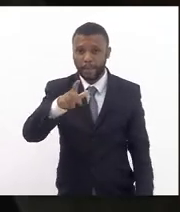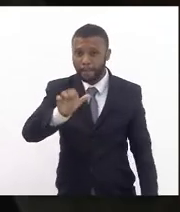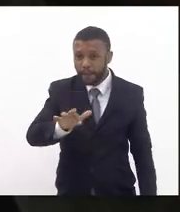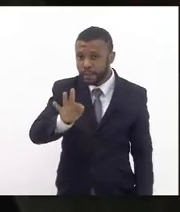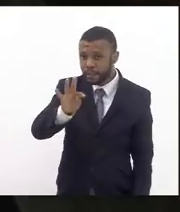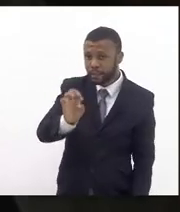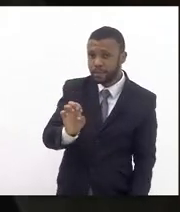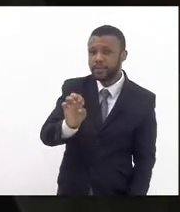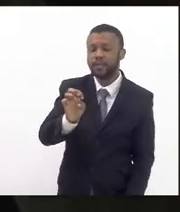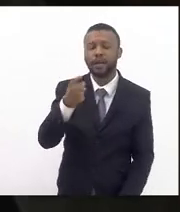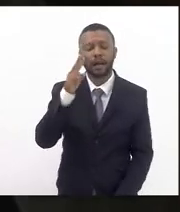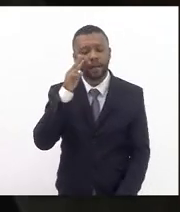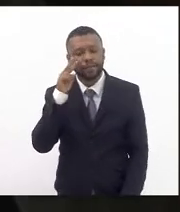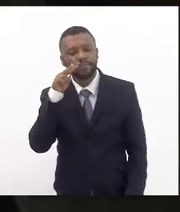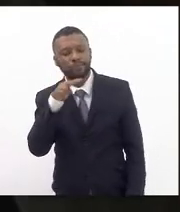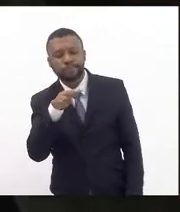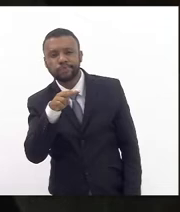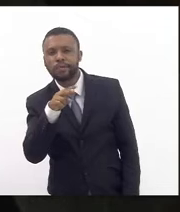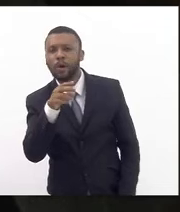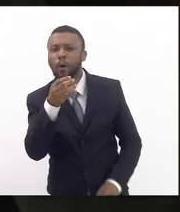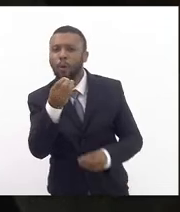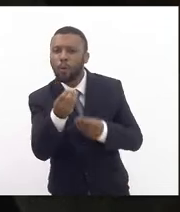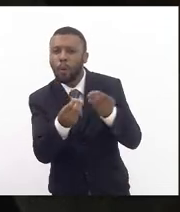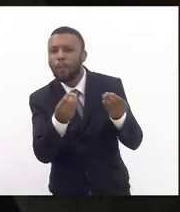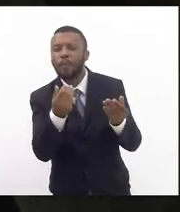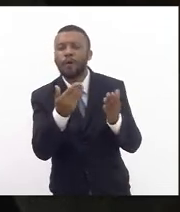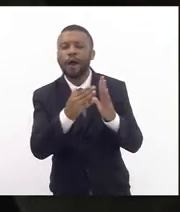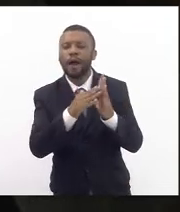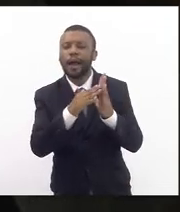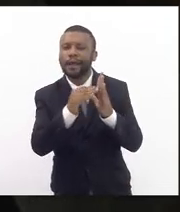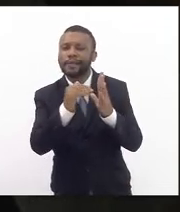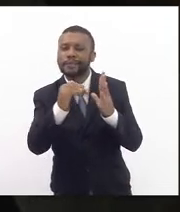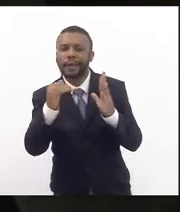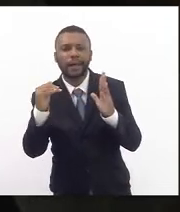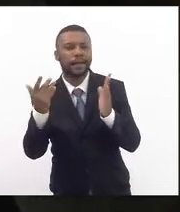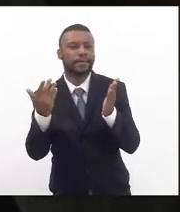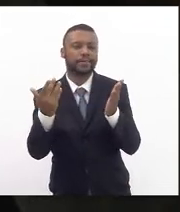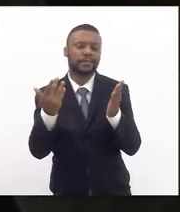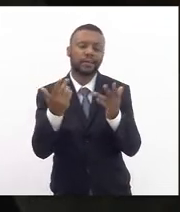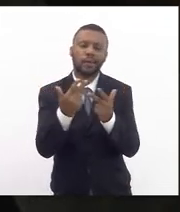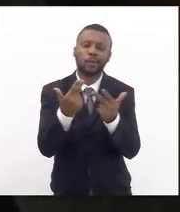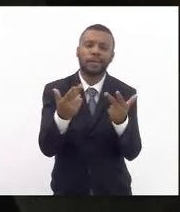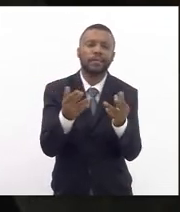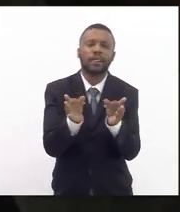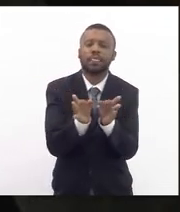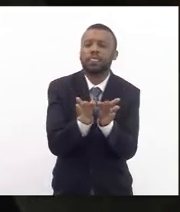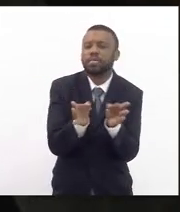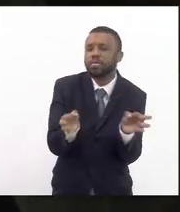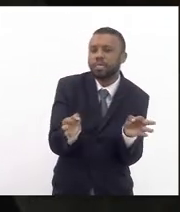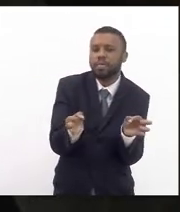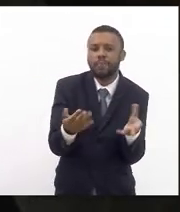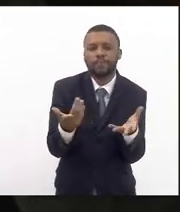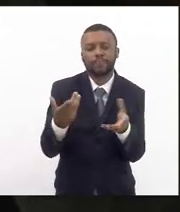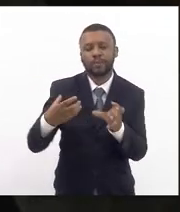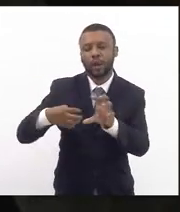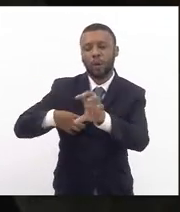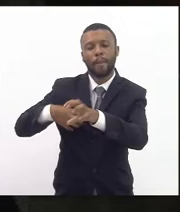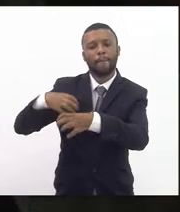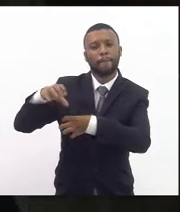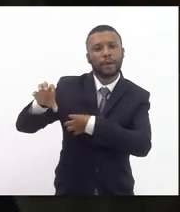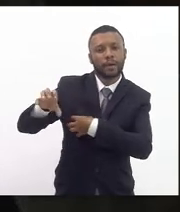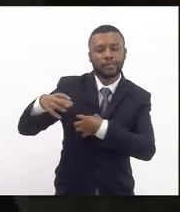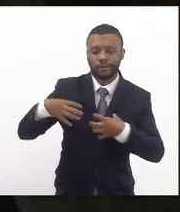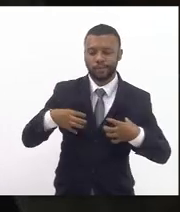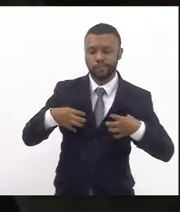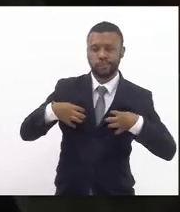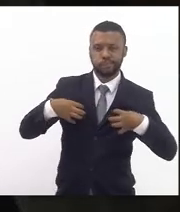é considerada como estética, né? Como o implante é considerado estético,